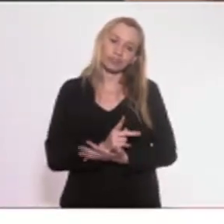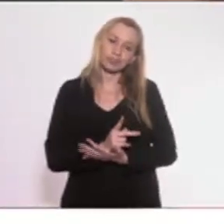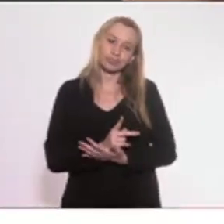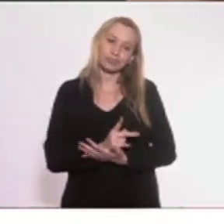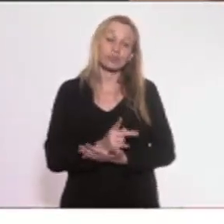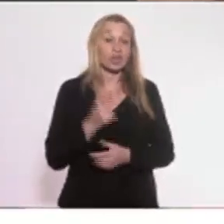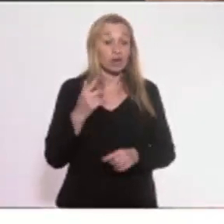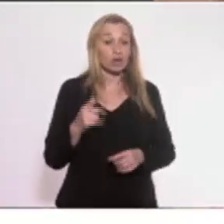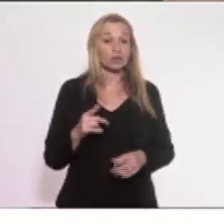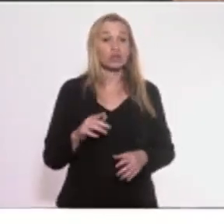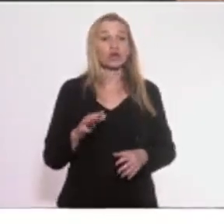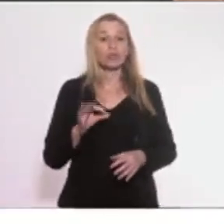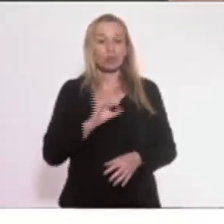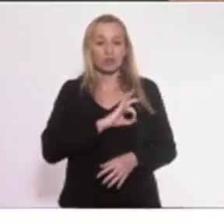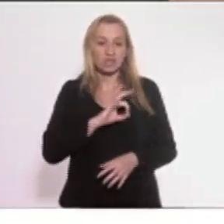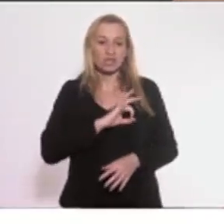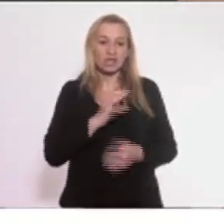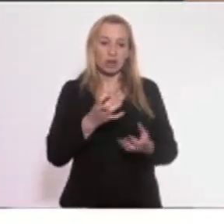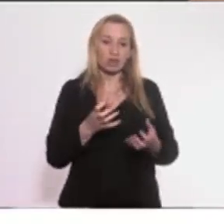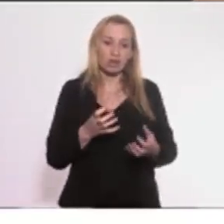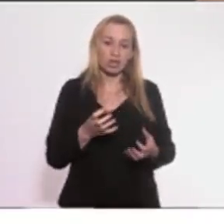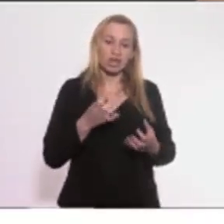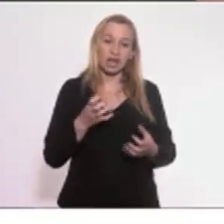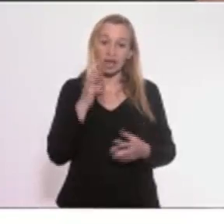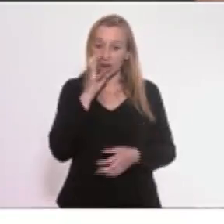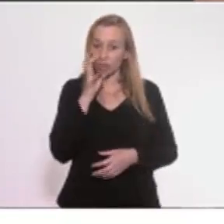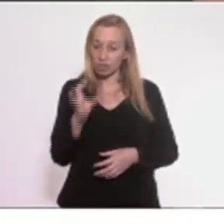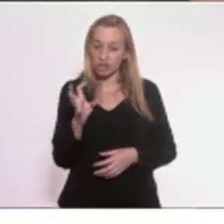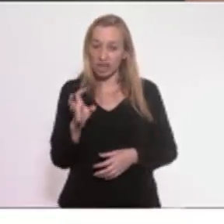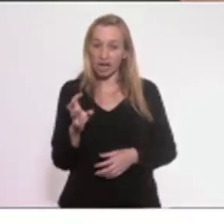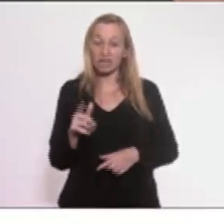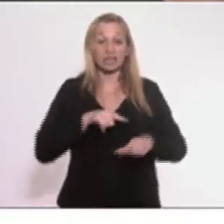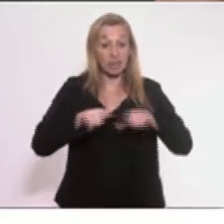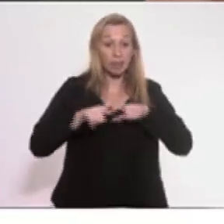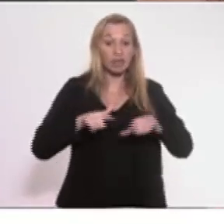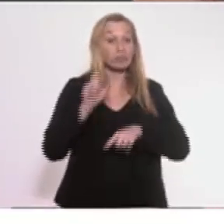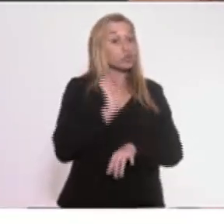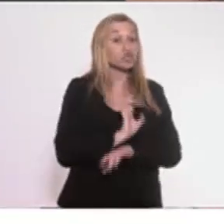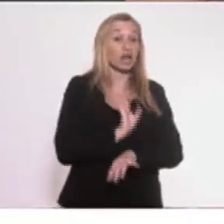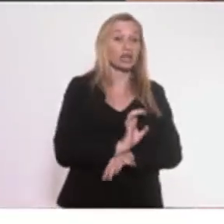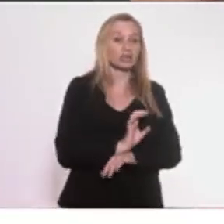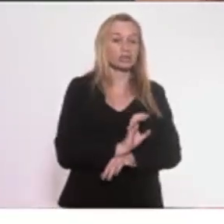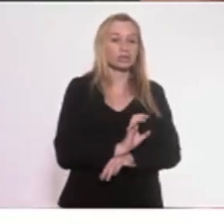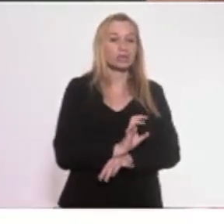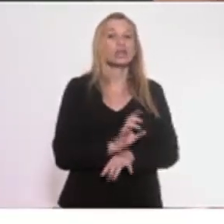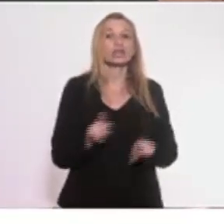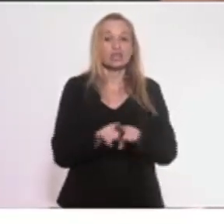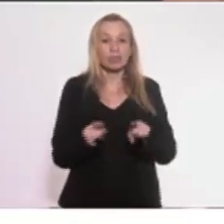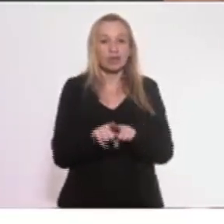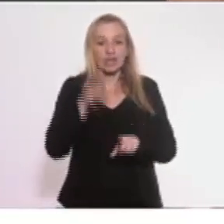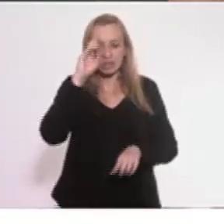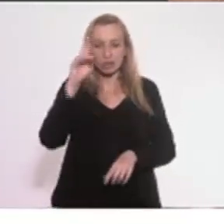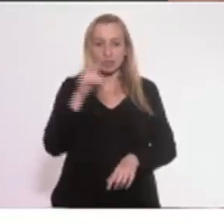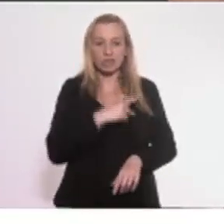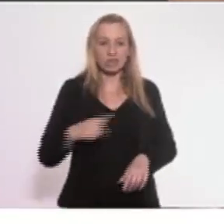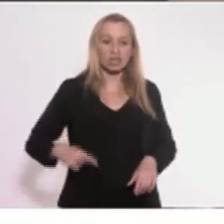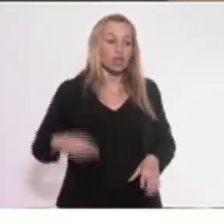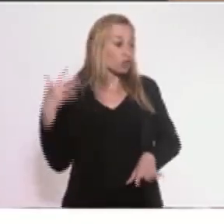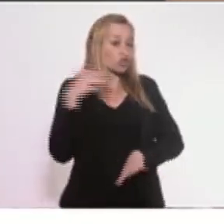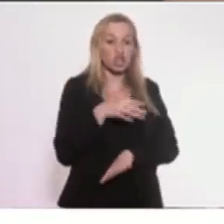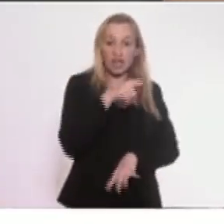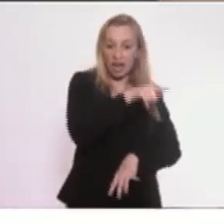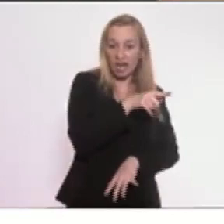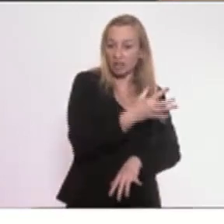quando o policial é obrigado a ir depor, ele está a serviço do Estado, ele está trabalhando, presidente. E sem contar que quando ele chega lá, ele não